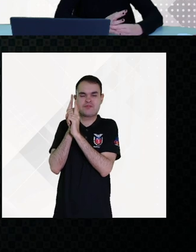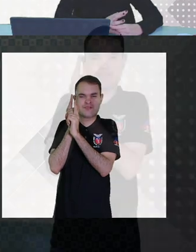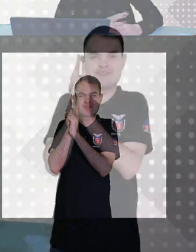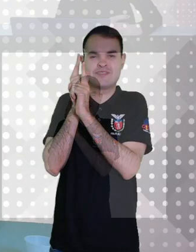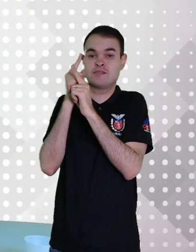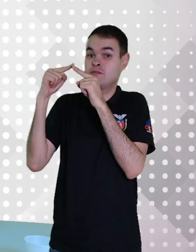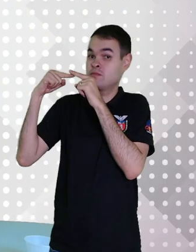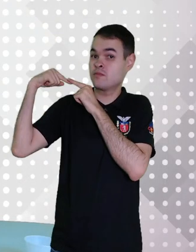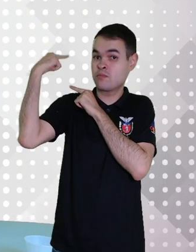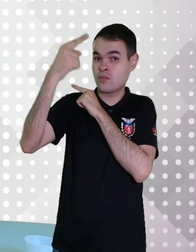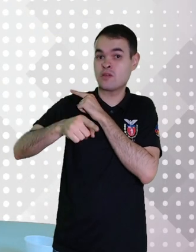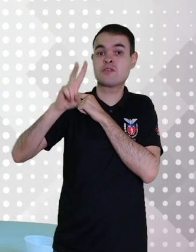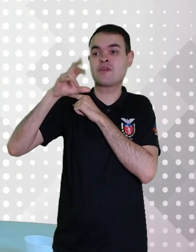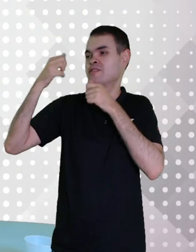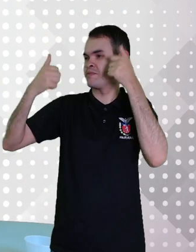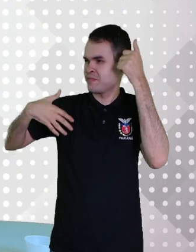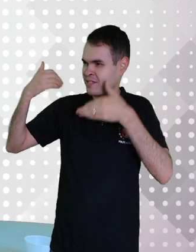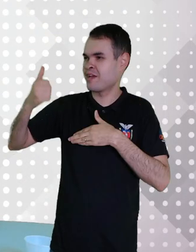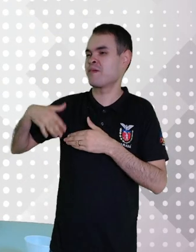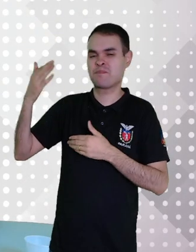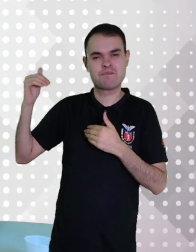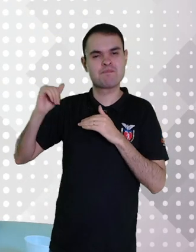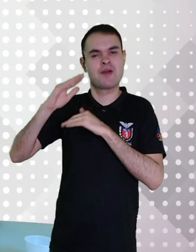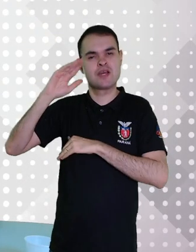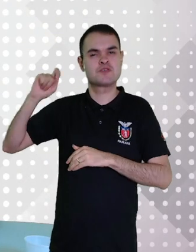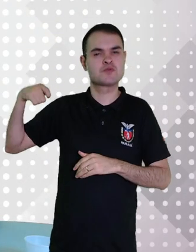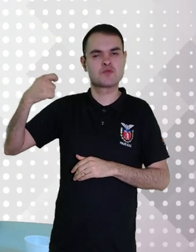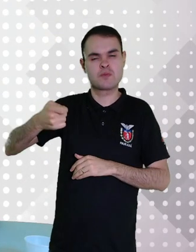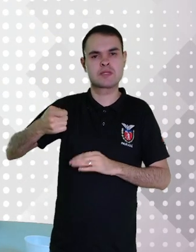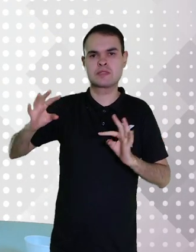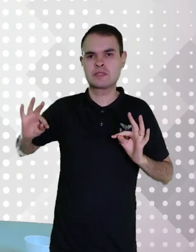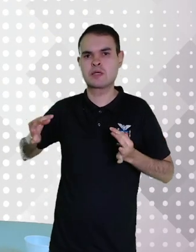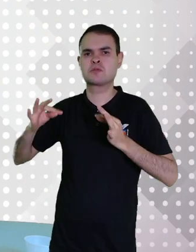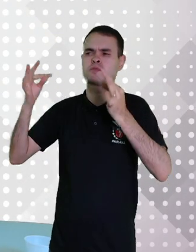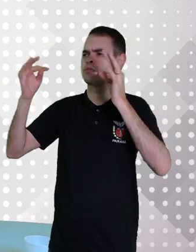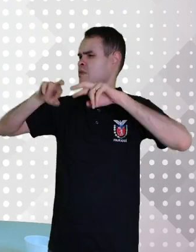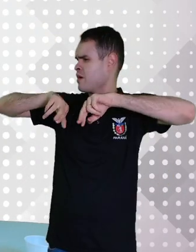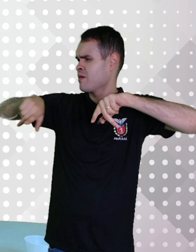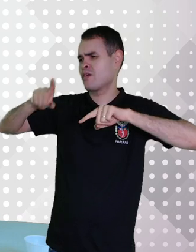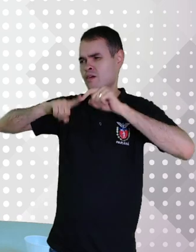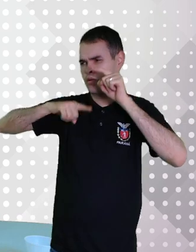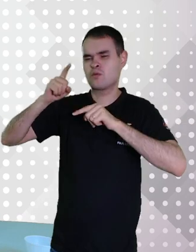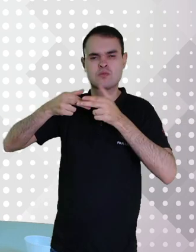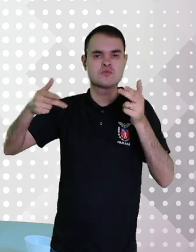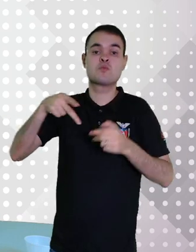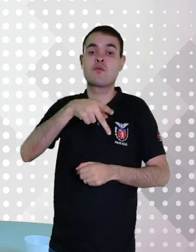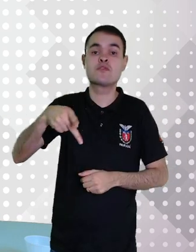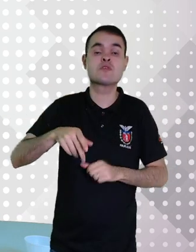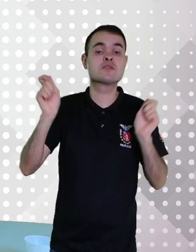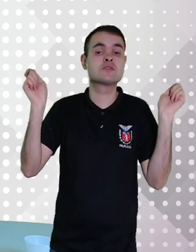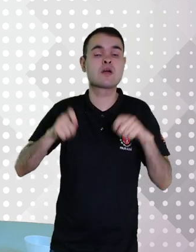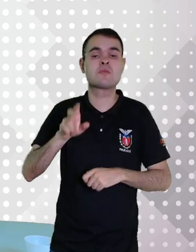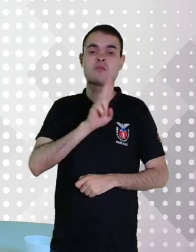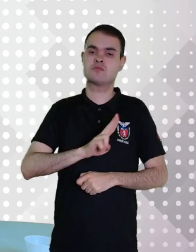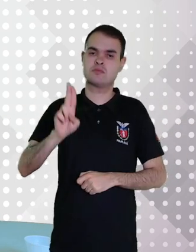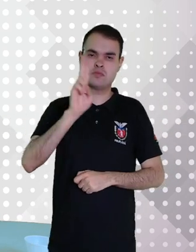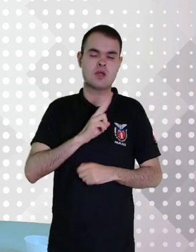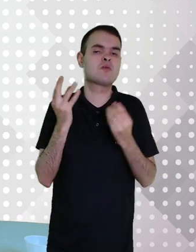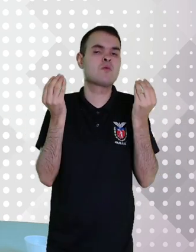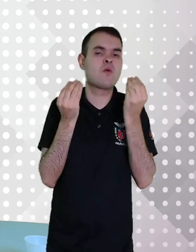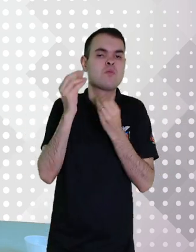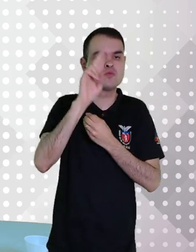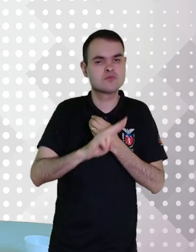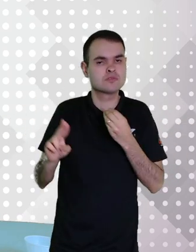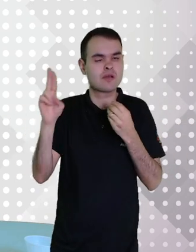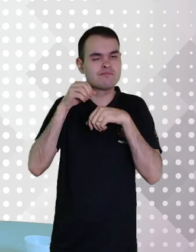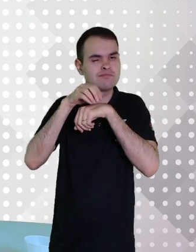E no próximo, a gente vai falar daí mais sobre as tecnologias, os recursos mesmo que o professor pode estar utilizando e como utilizar, e a